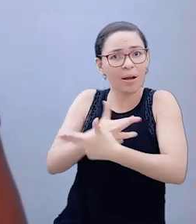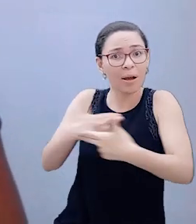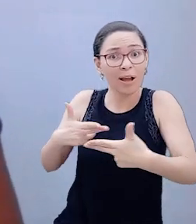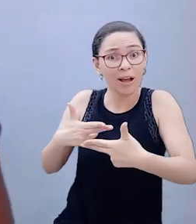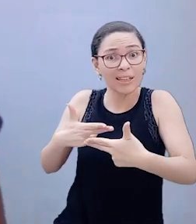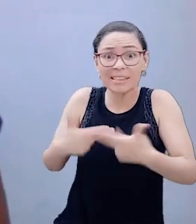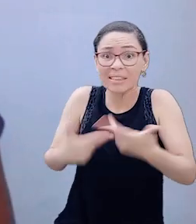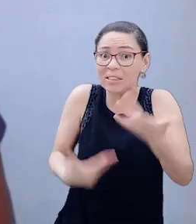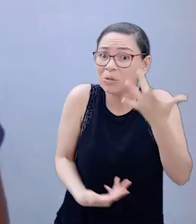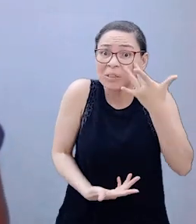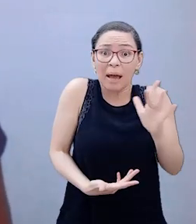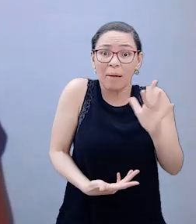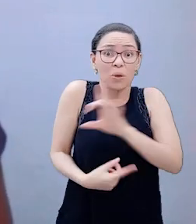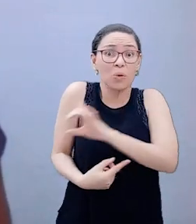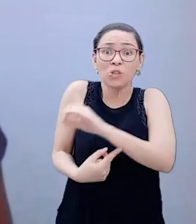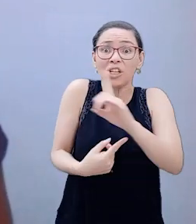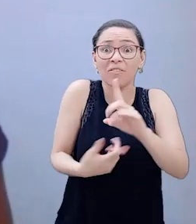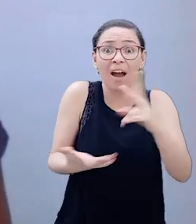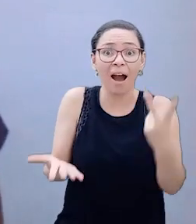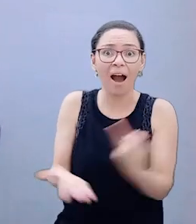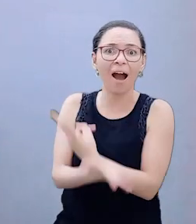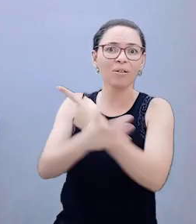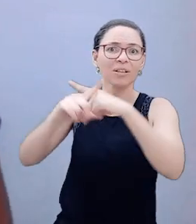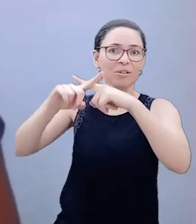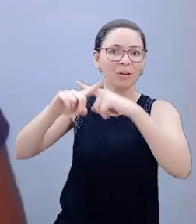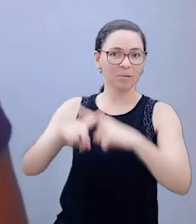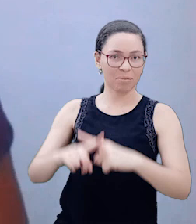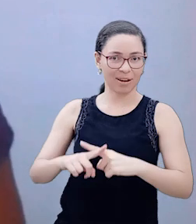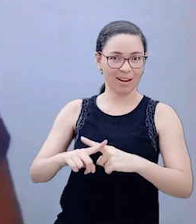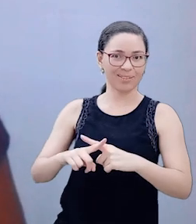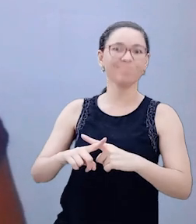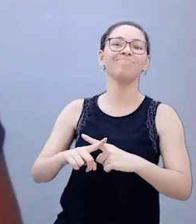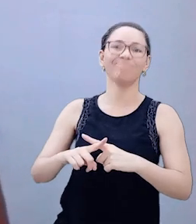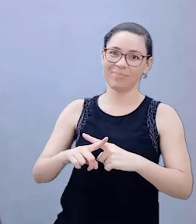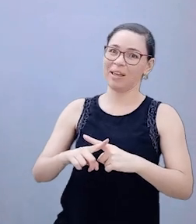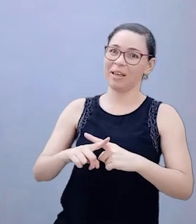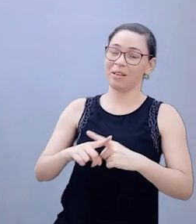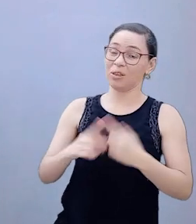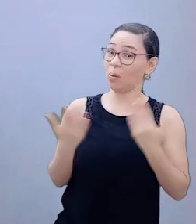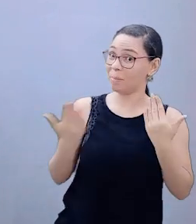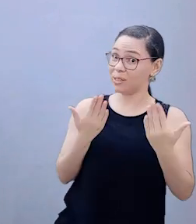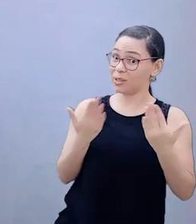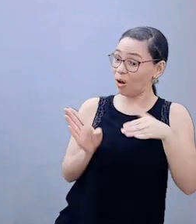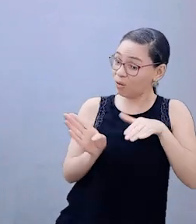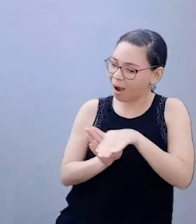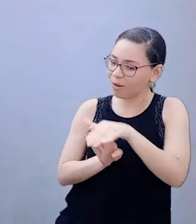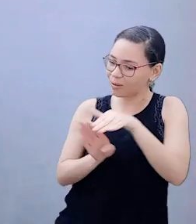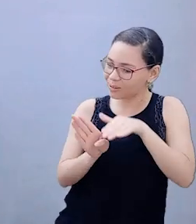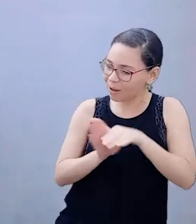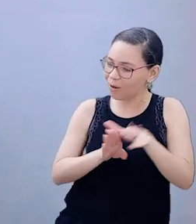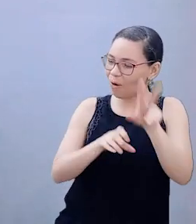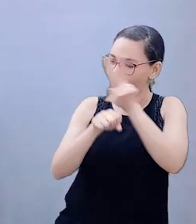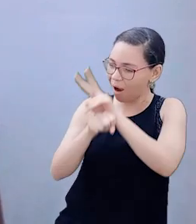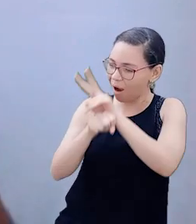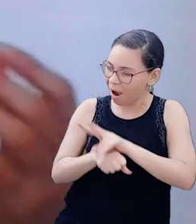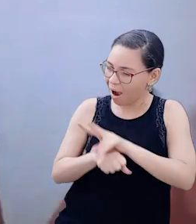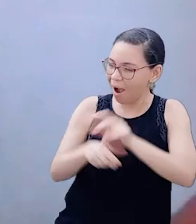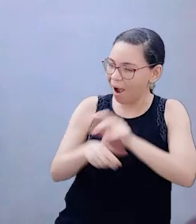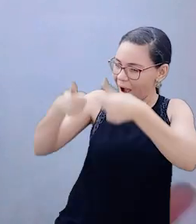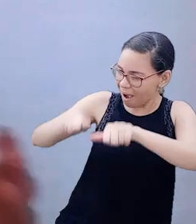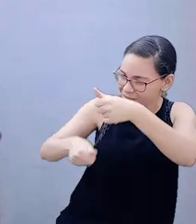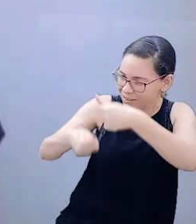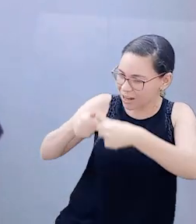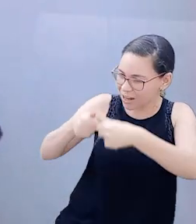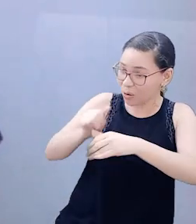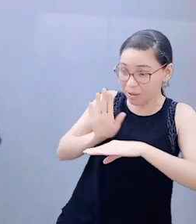se readaptar e a psicologia do esporte contribuiu ativamente nesse processo de adaptação de rotinas não só